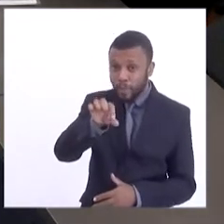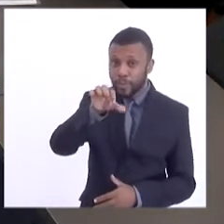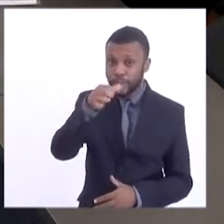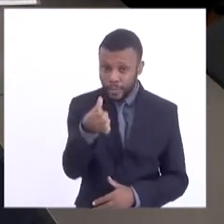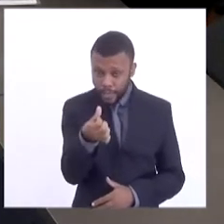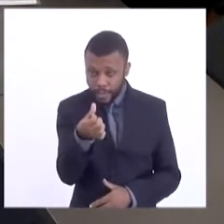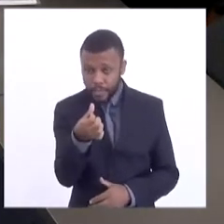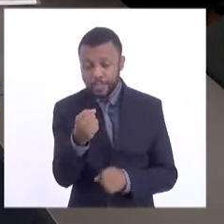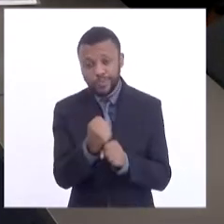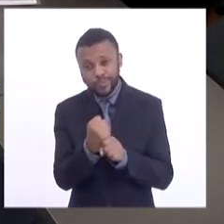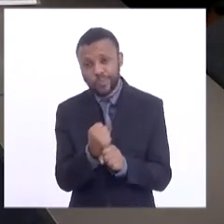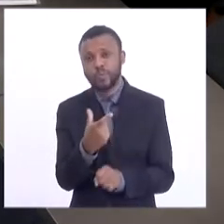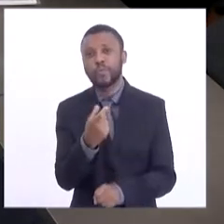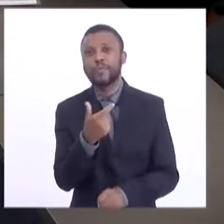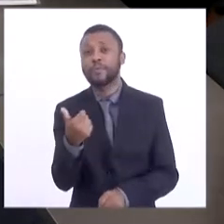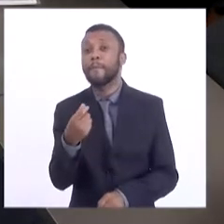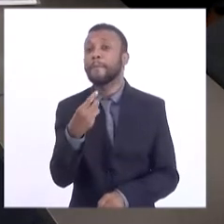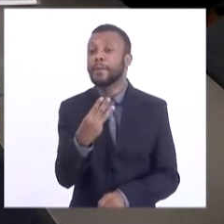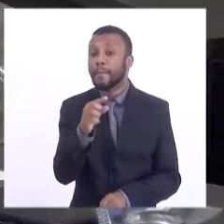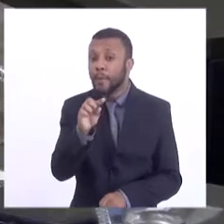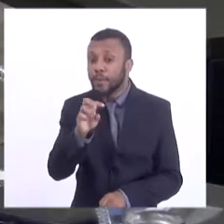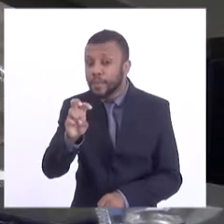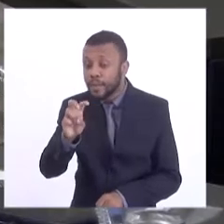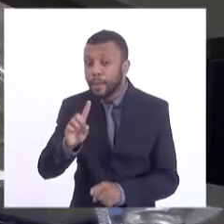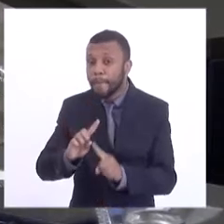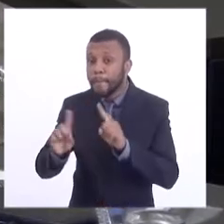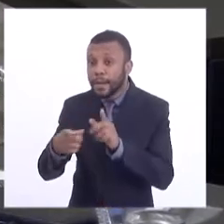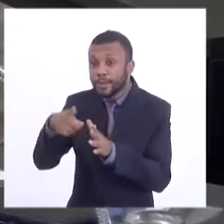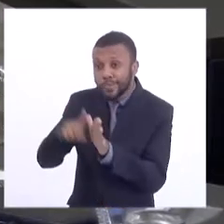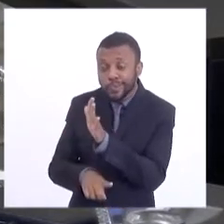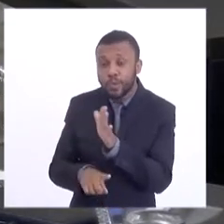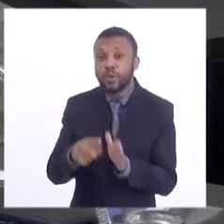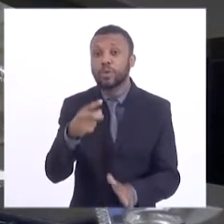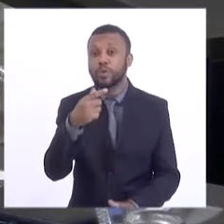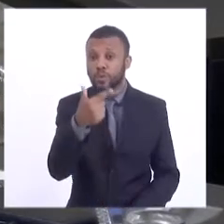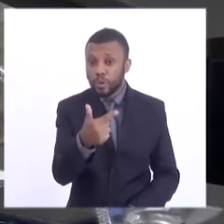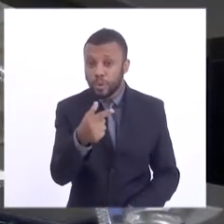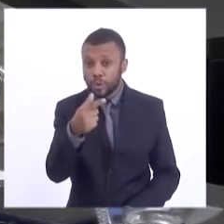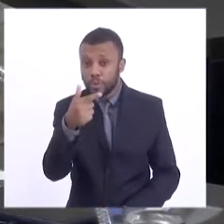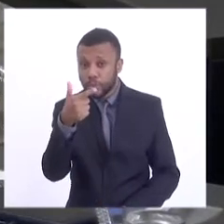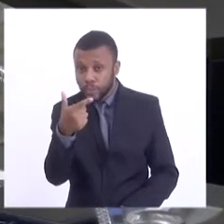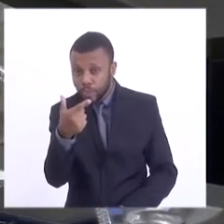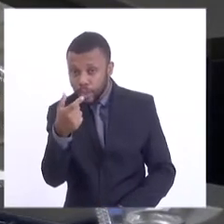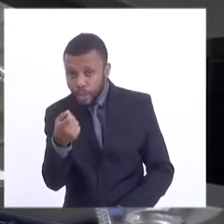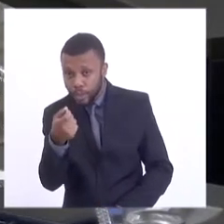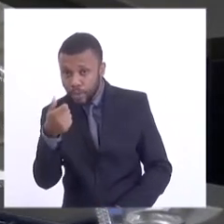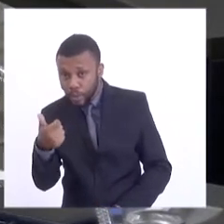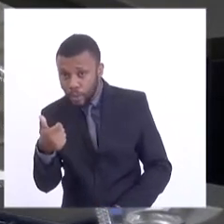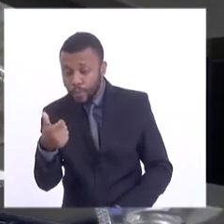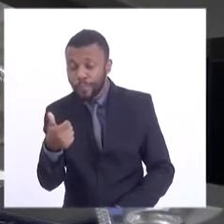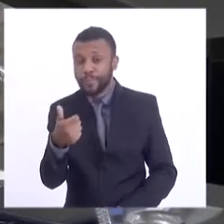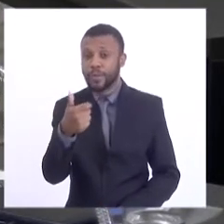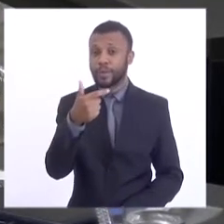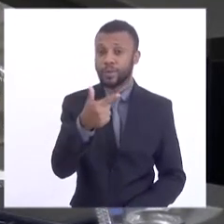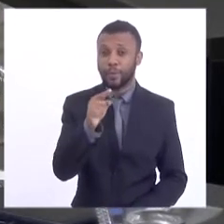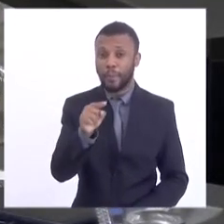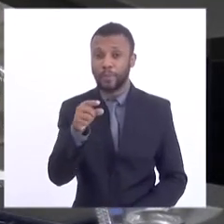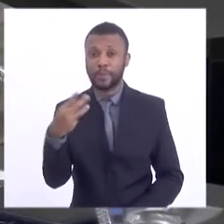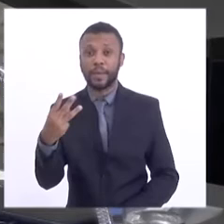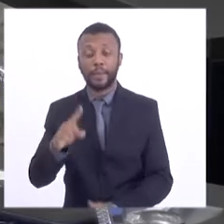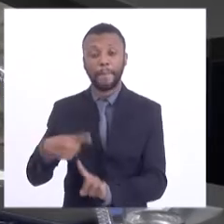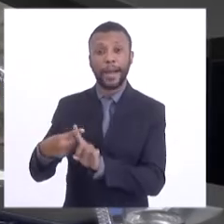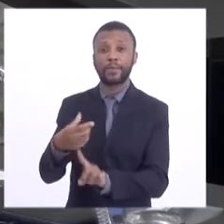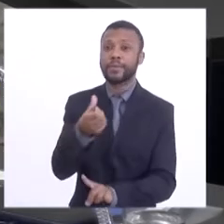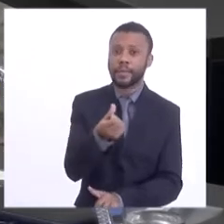9.6.2 1021 3.5 porém liquidados 2/201 E sobrou um ponto três mas mas o